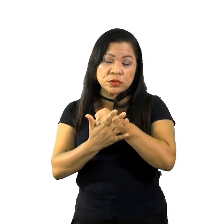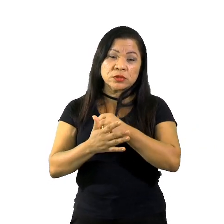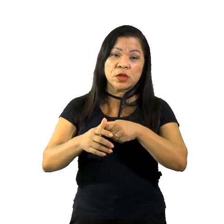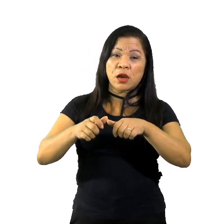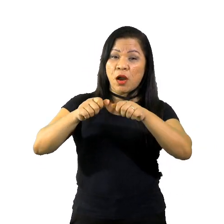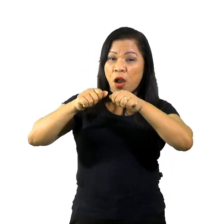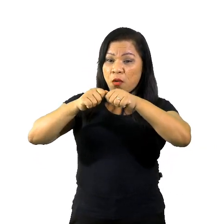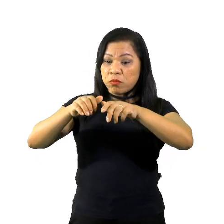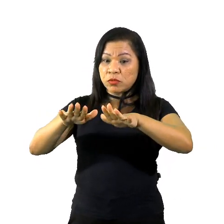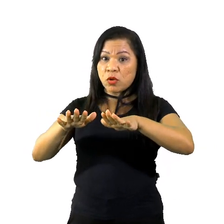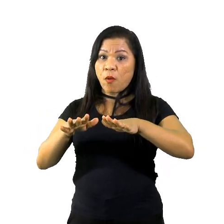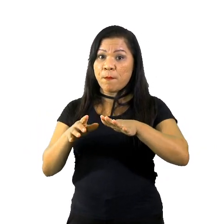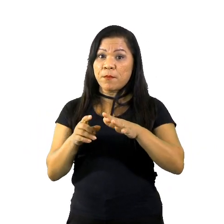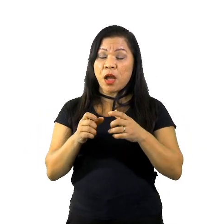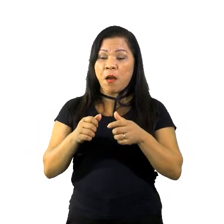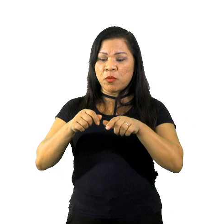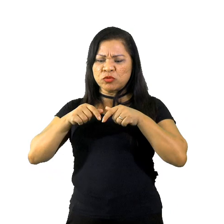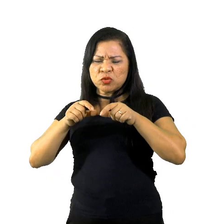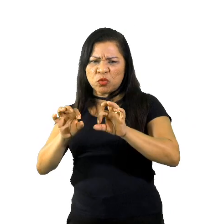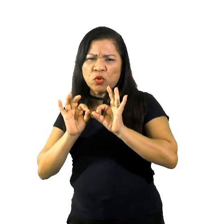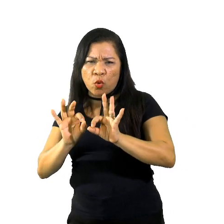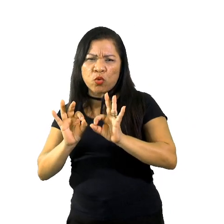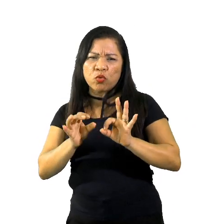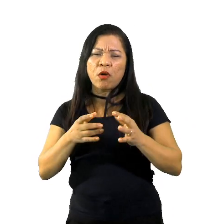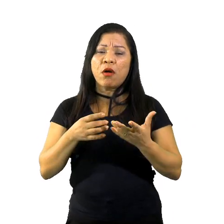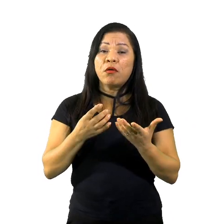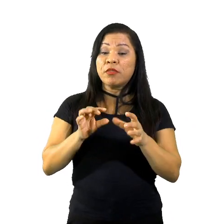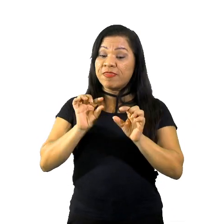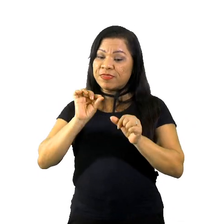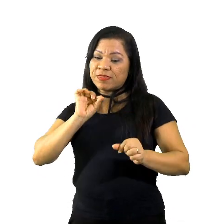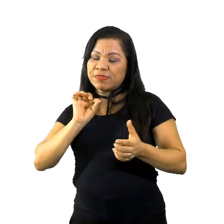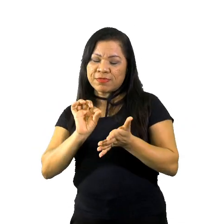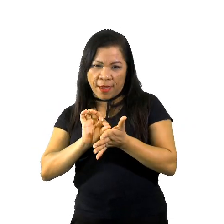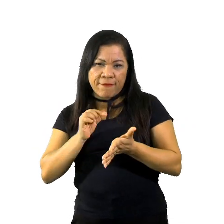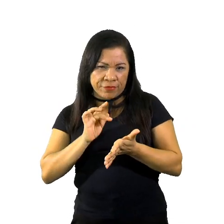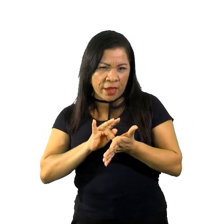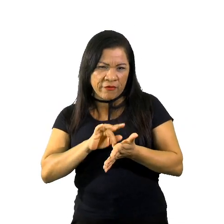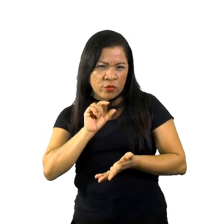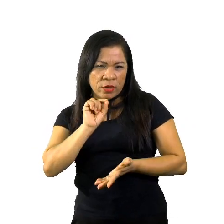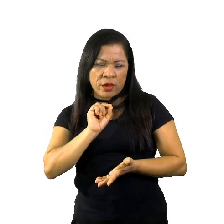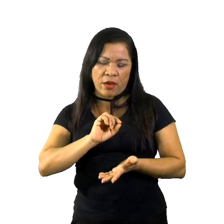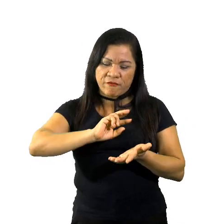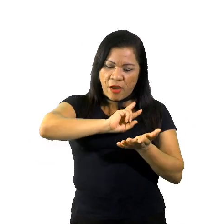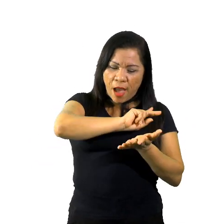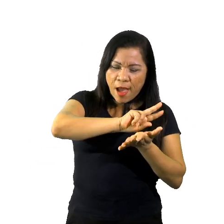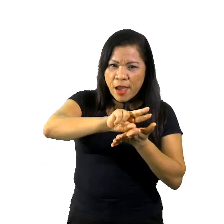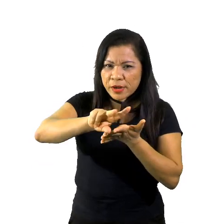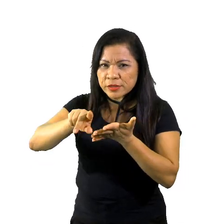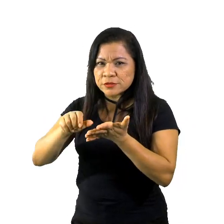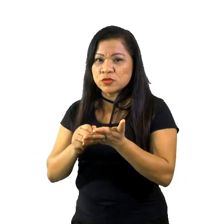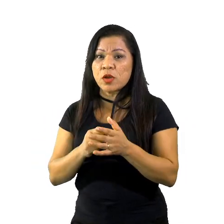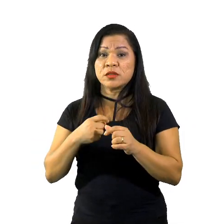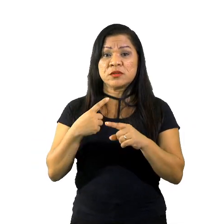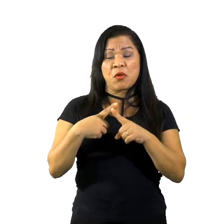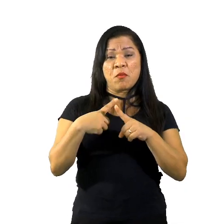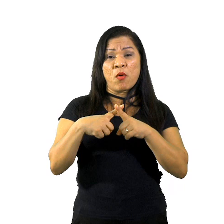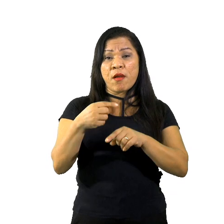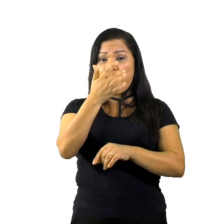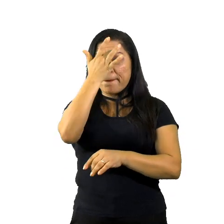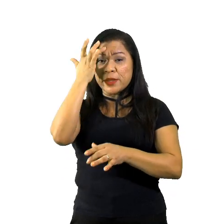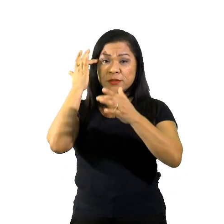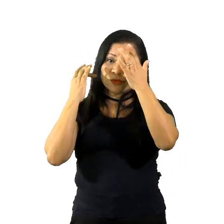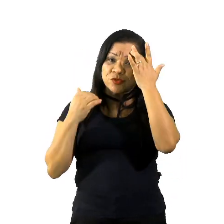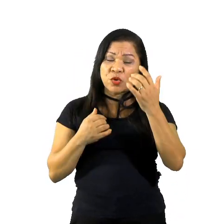brasileiros em casa. A situação pode gerar muita ansiedade e é bom poder se distrair. A